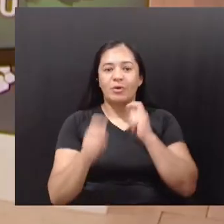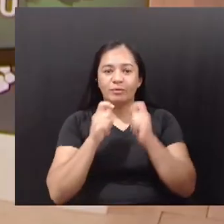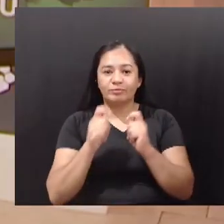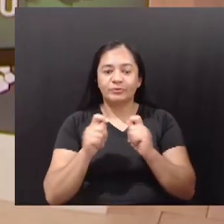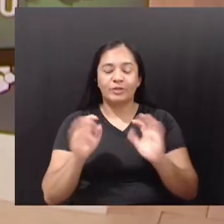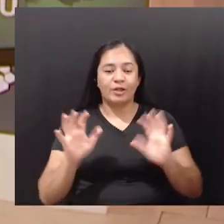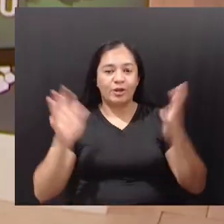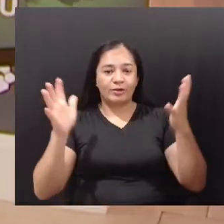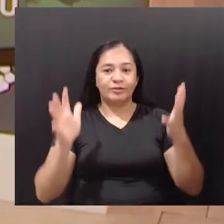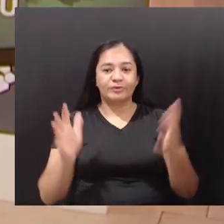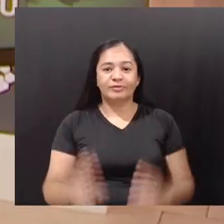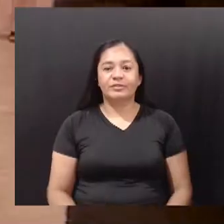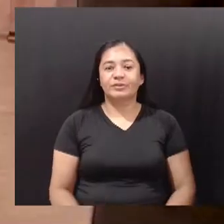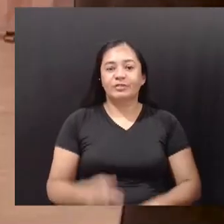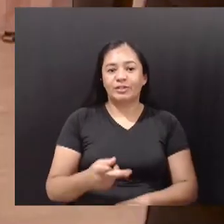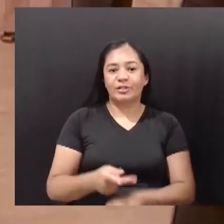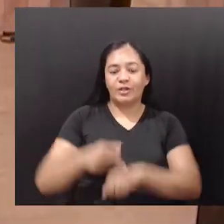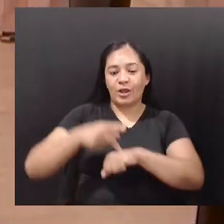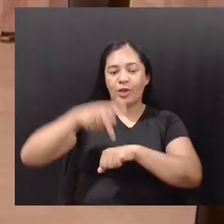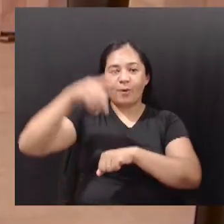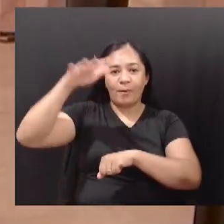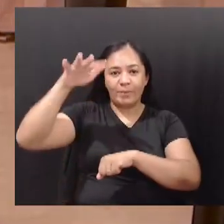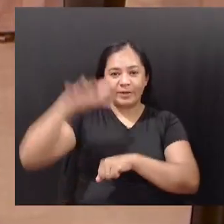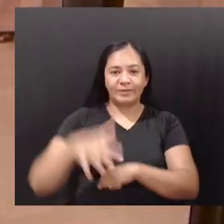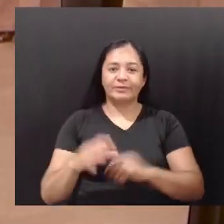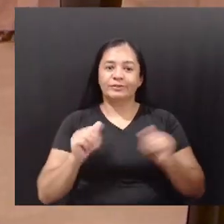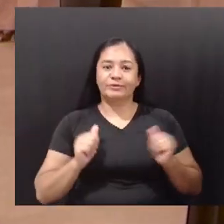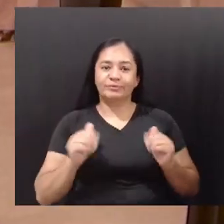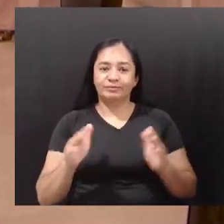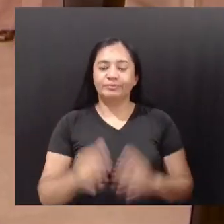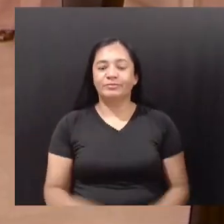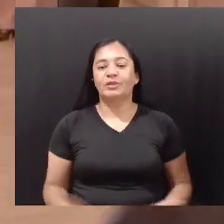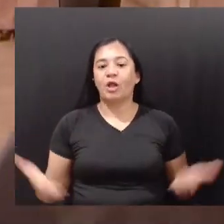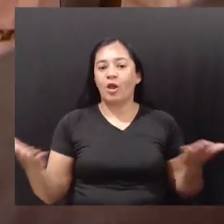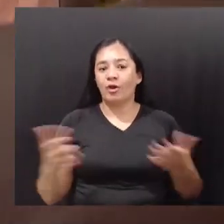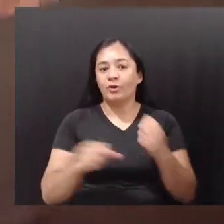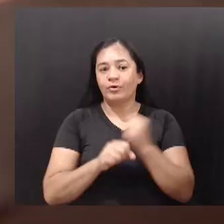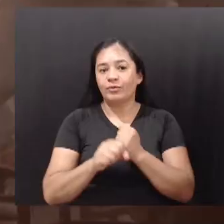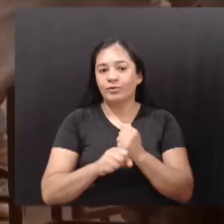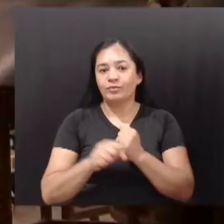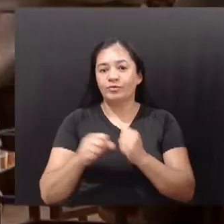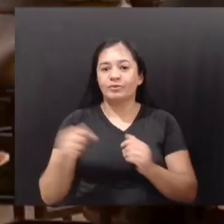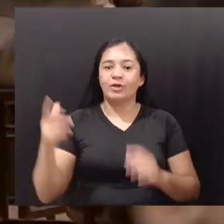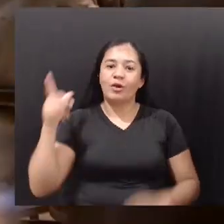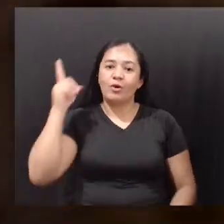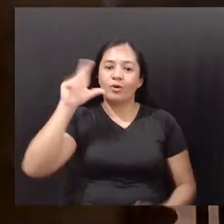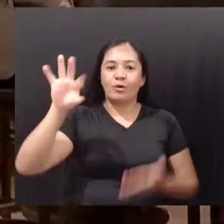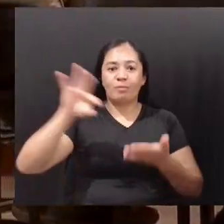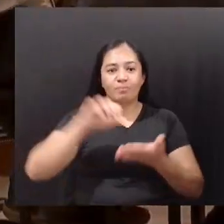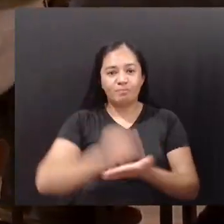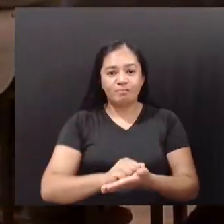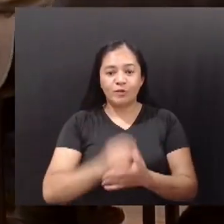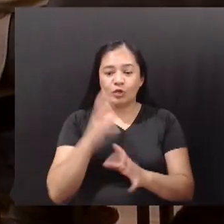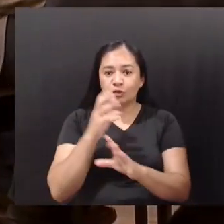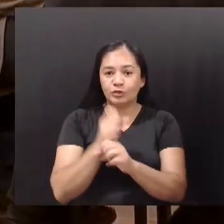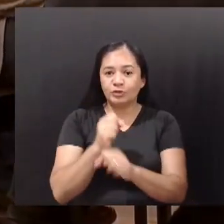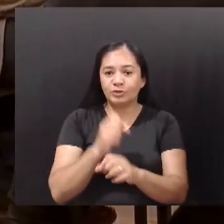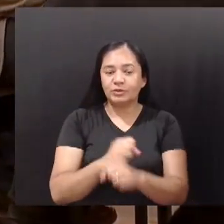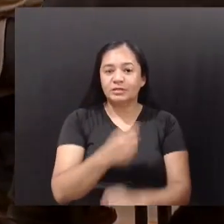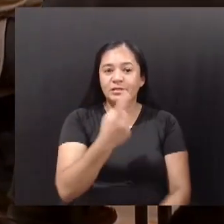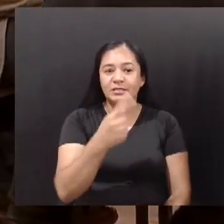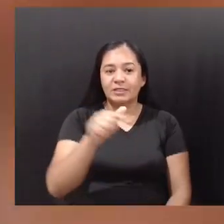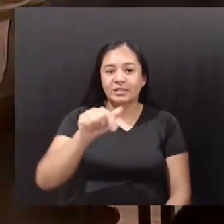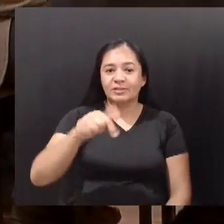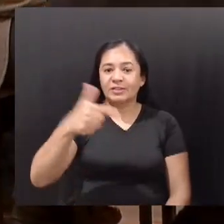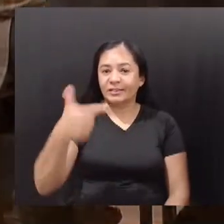Prata da iniciativa. A edição deste ano bateu recorde de inscrições, totalizando 172 inscritos